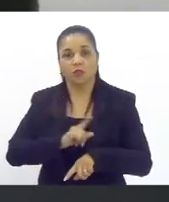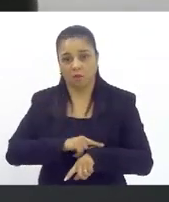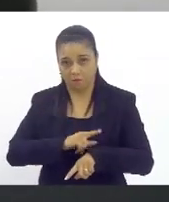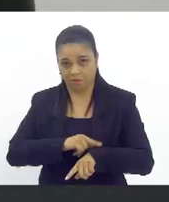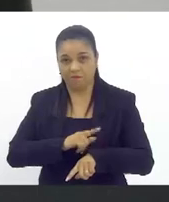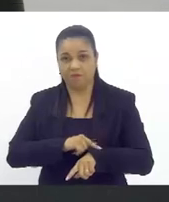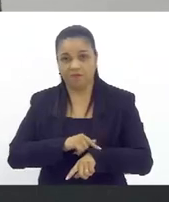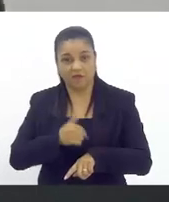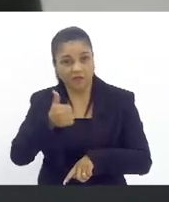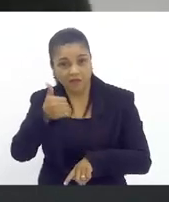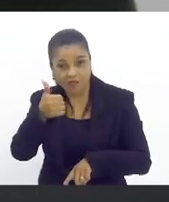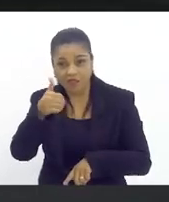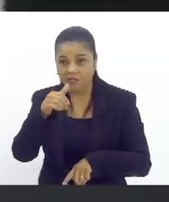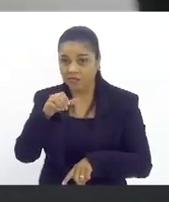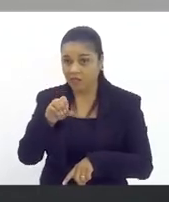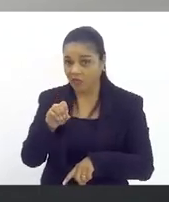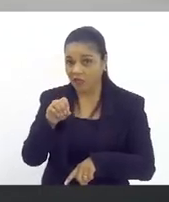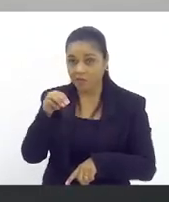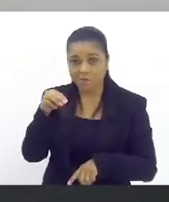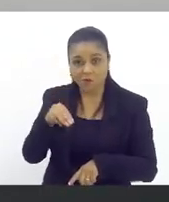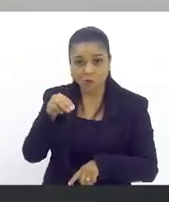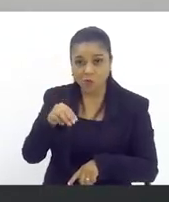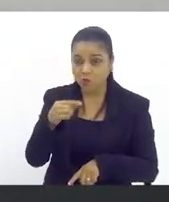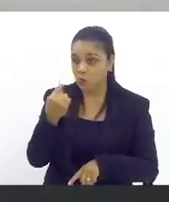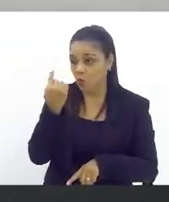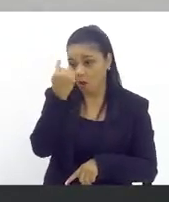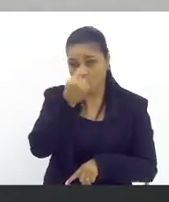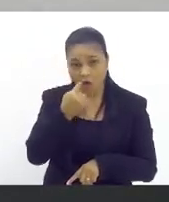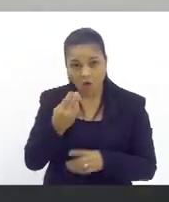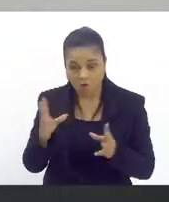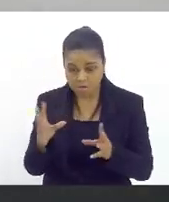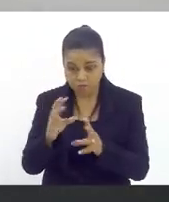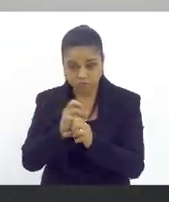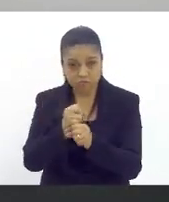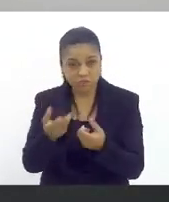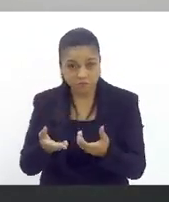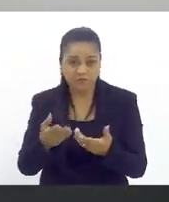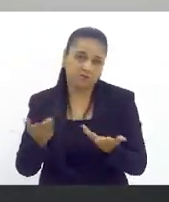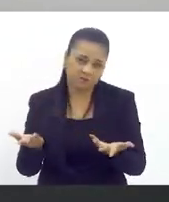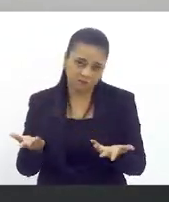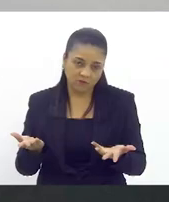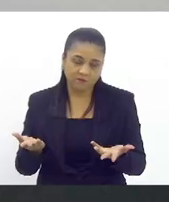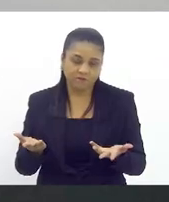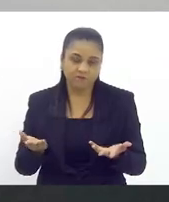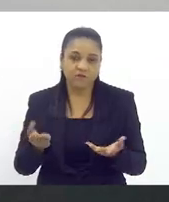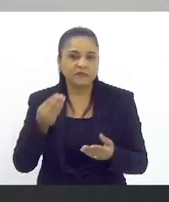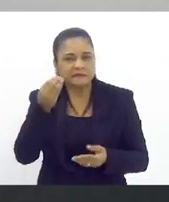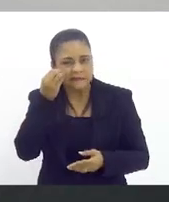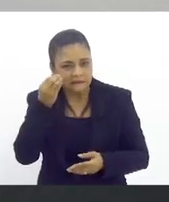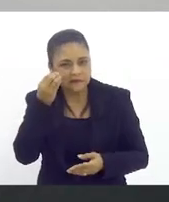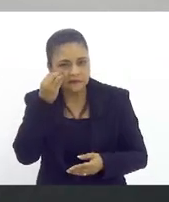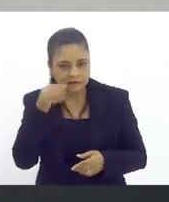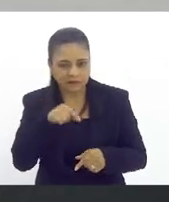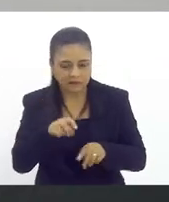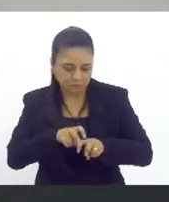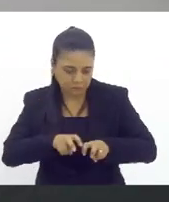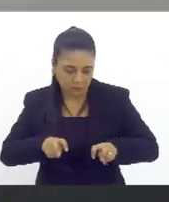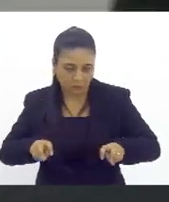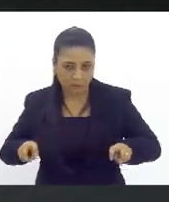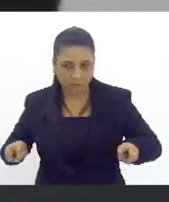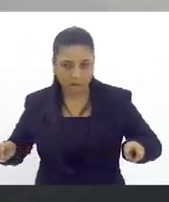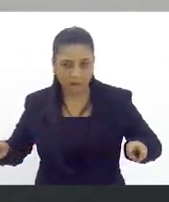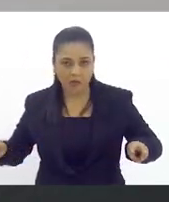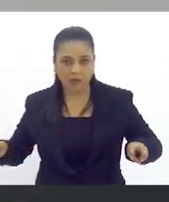10 minutos cada um já é uma hora e sobra uma hora para o resto tudo então vamos tentar fazer vocês aqui que estão na mesa não